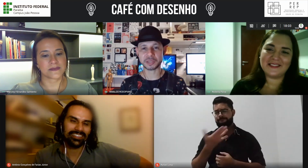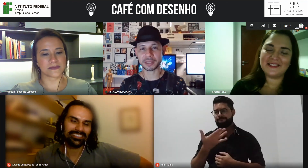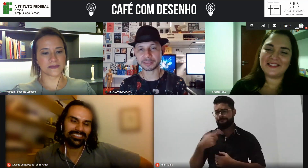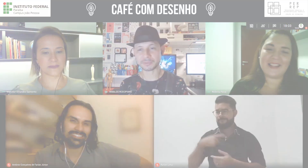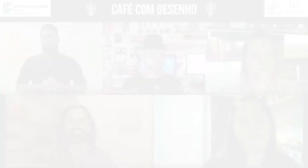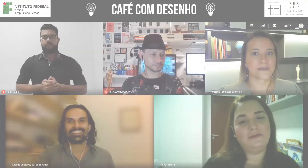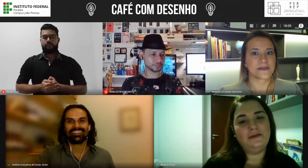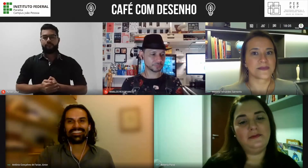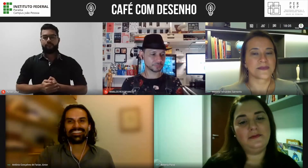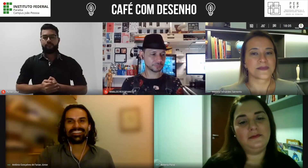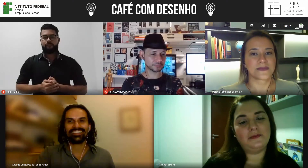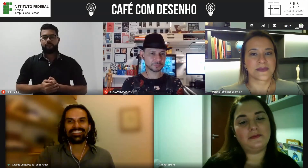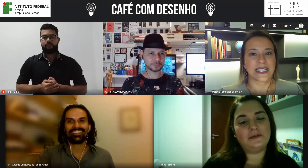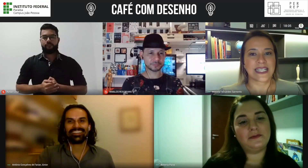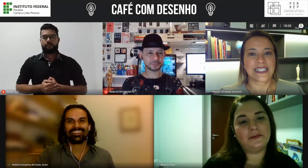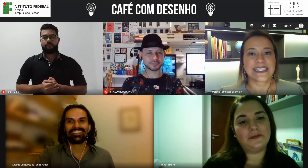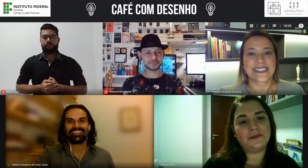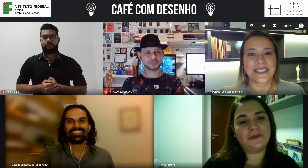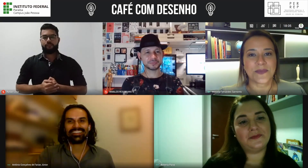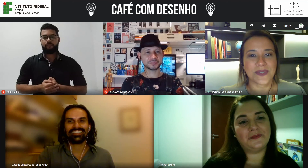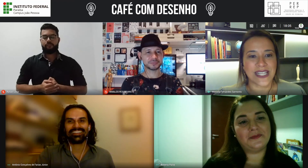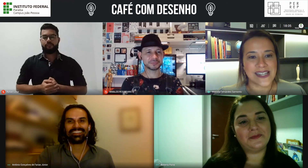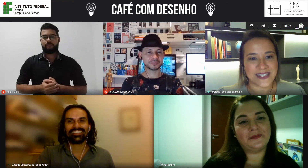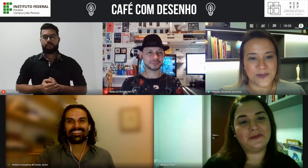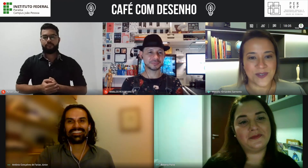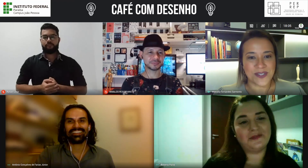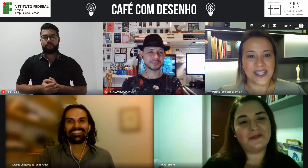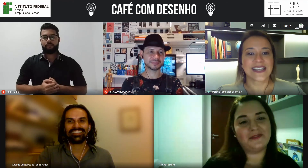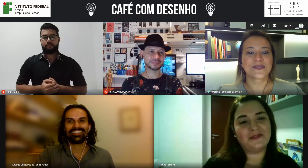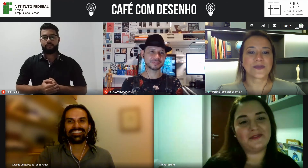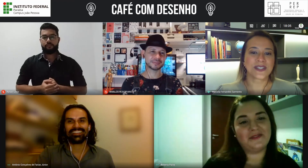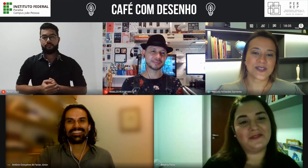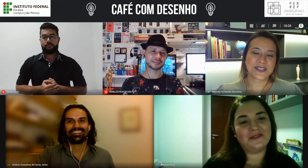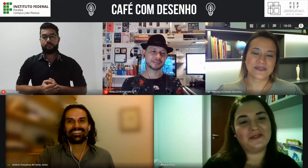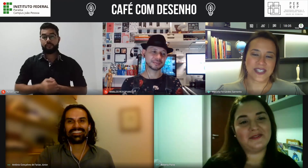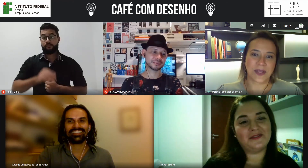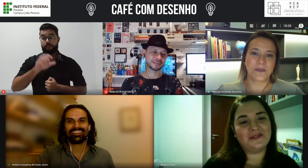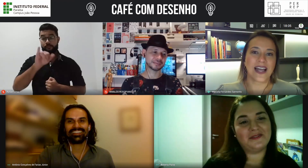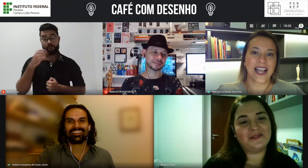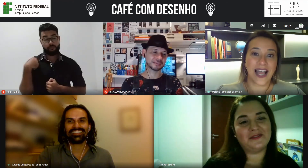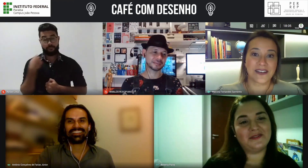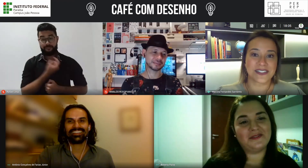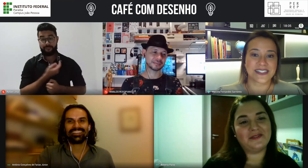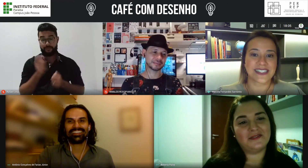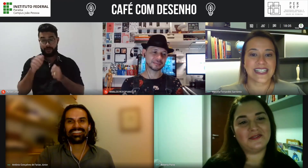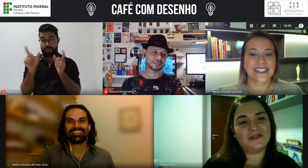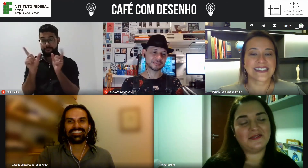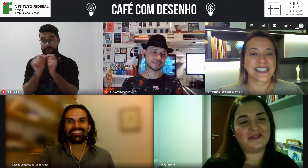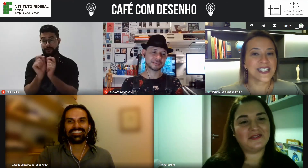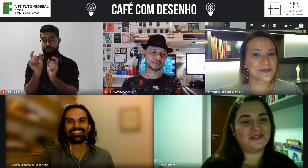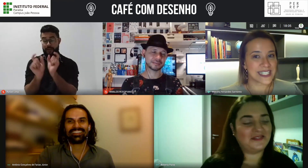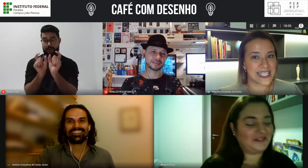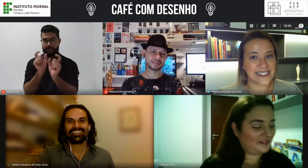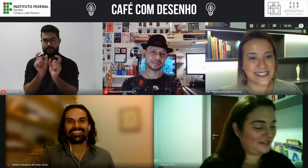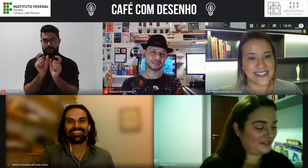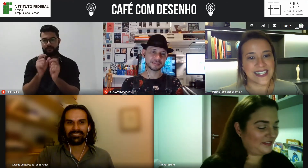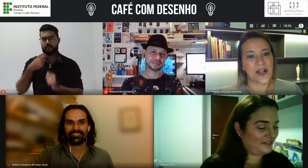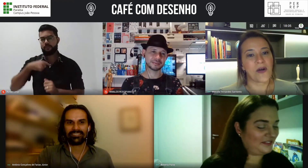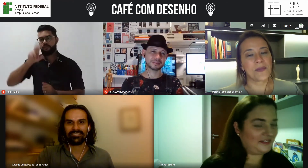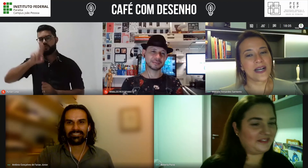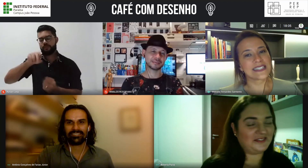muito obrigado. Se pudéssemos resumir nosso evento em palavras, seriam